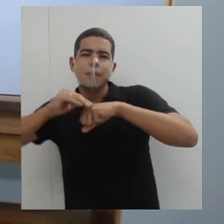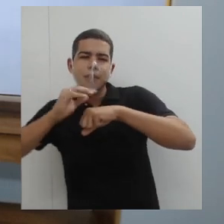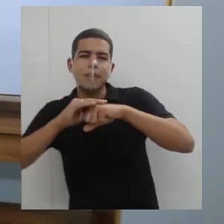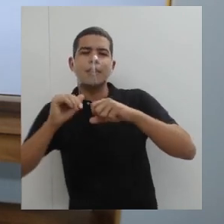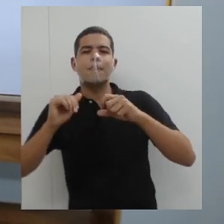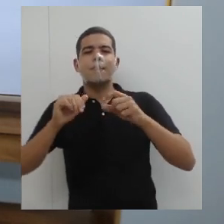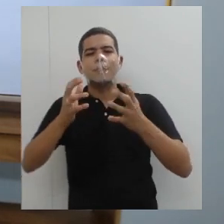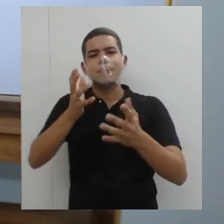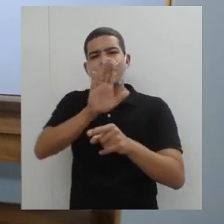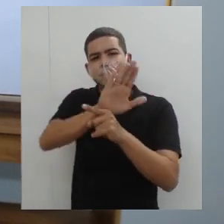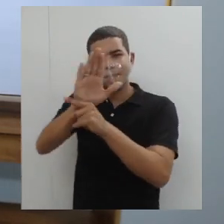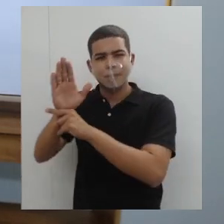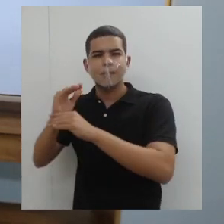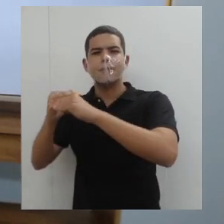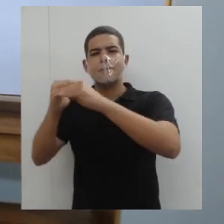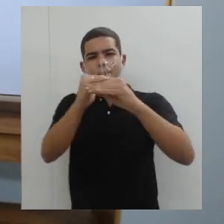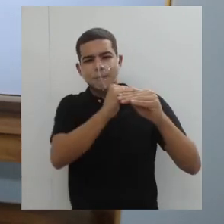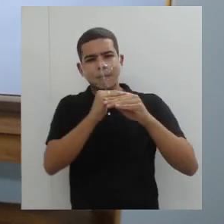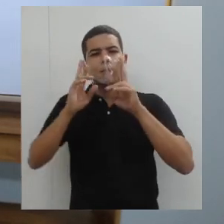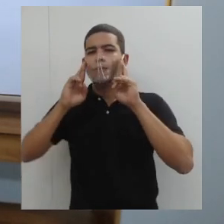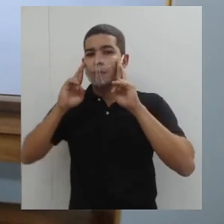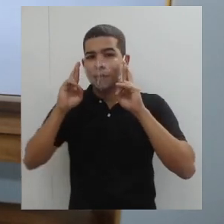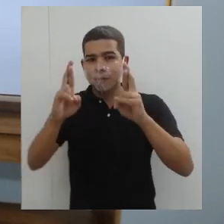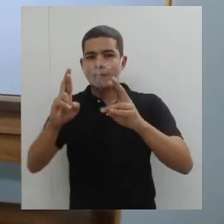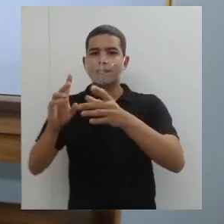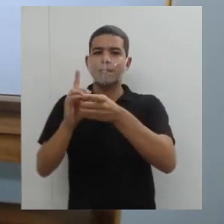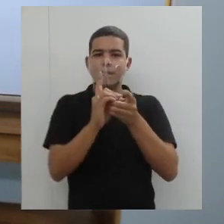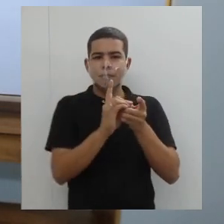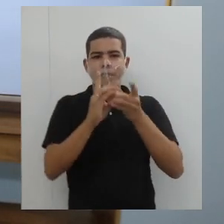a dizer, igualdade, respeito e